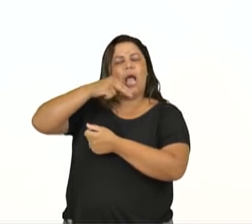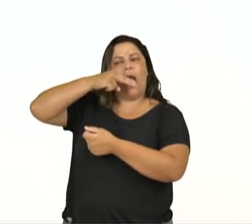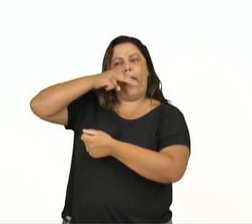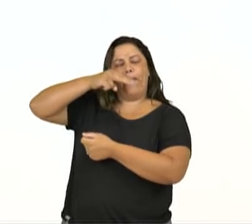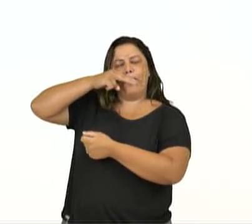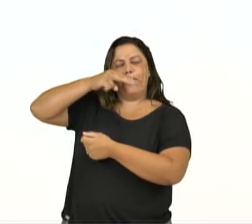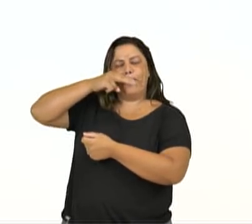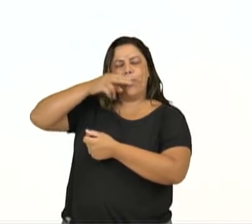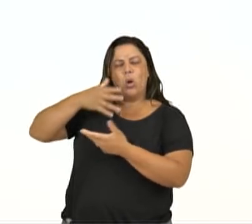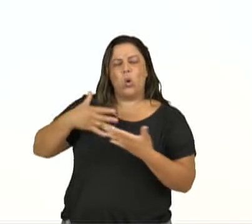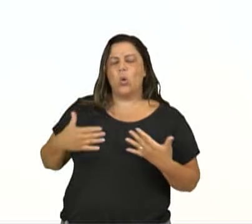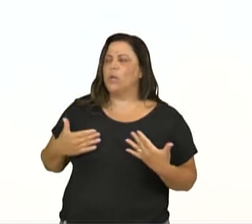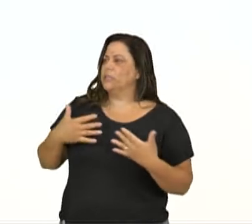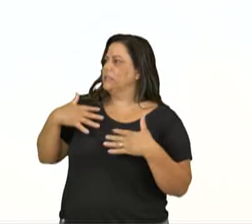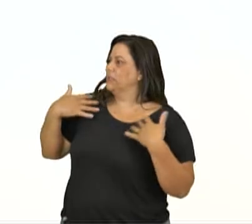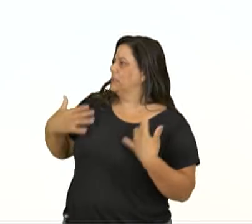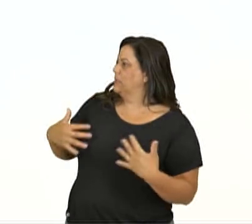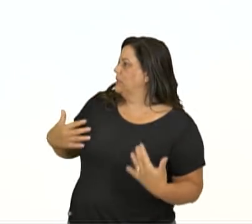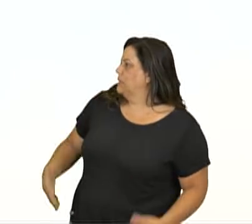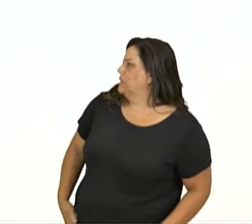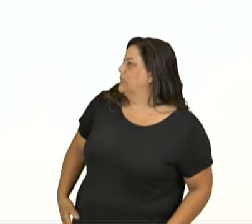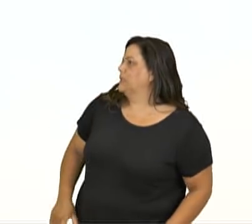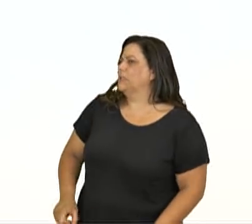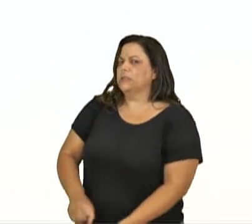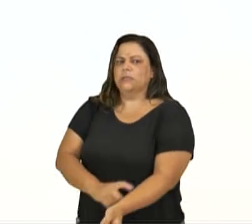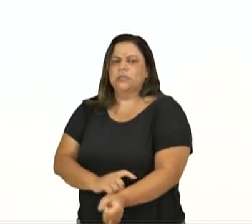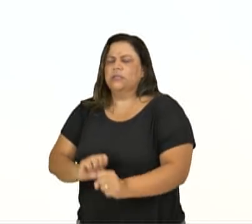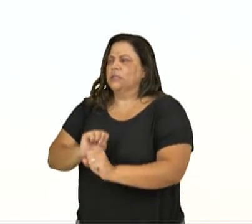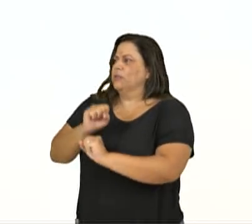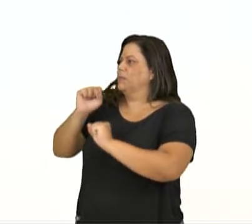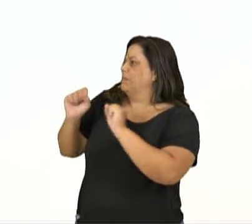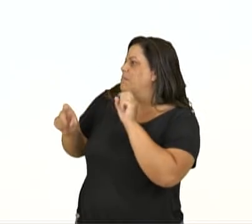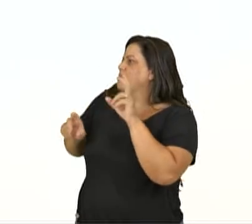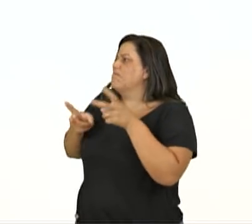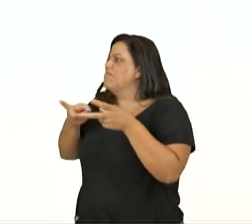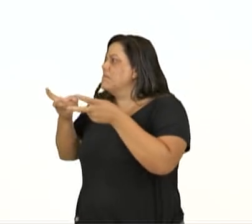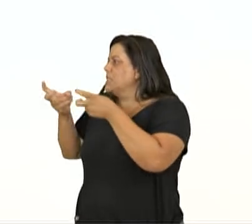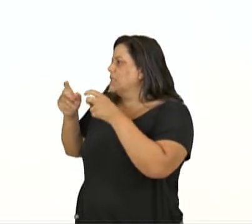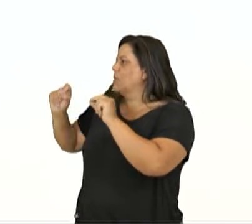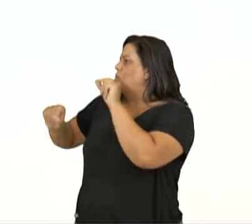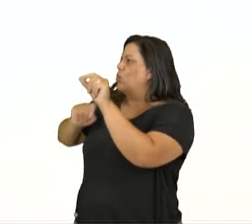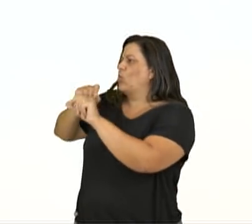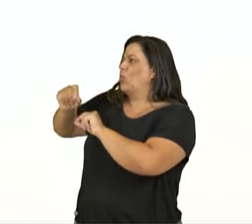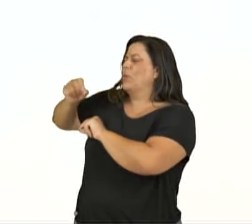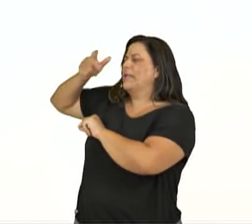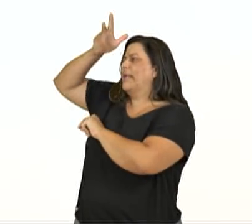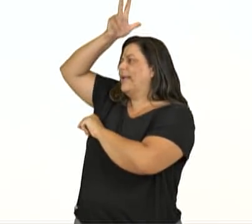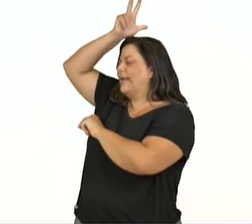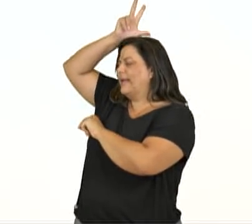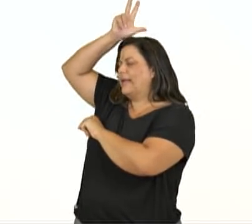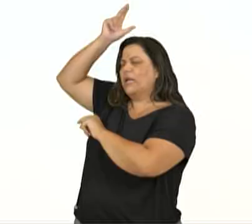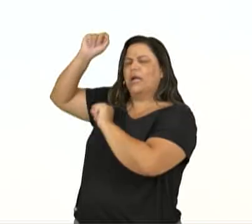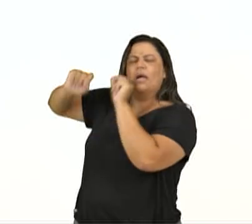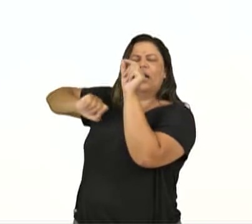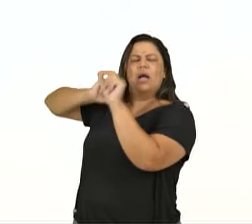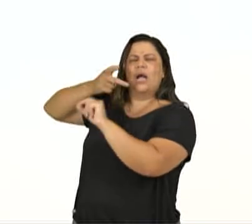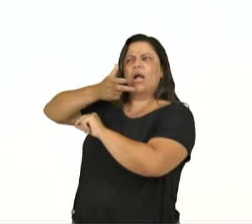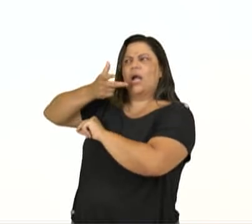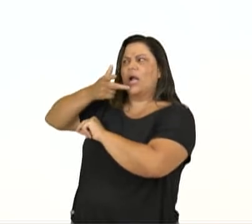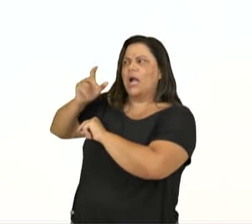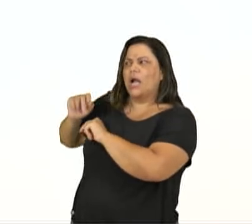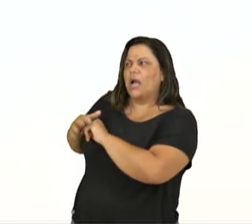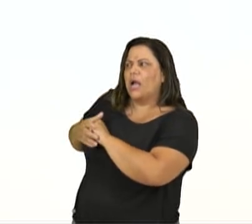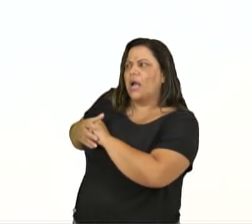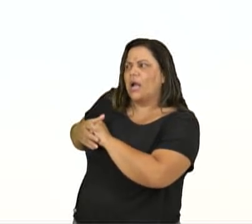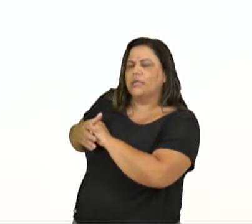ali e vem já toda ansiosa para perceber o que o Cebolinha pretende escrever para terminar essa frase.